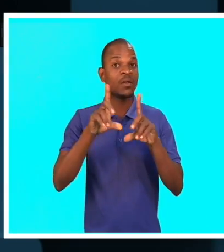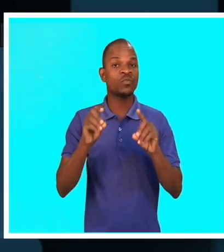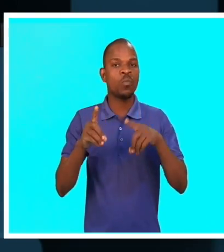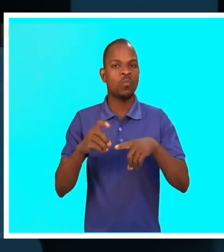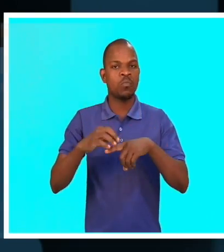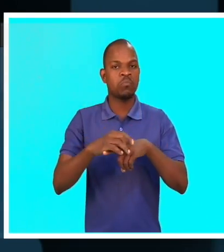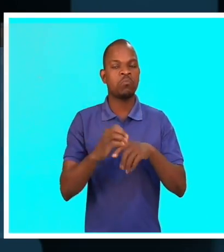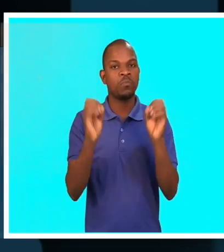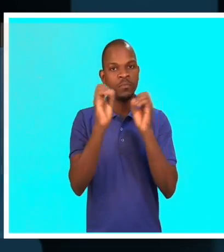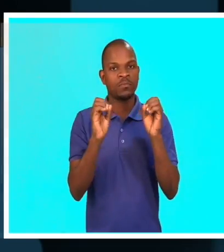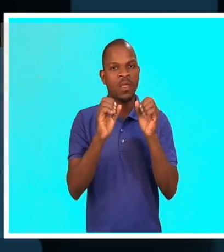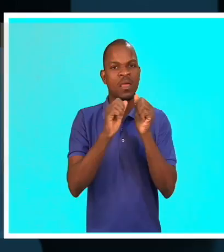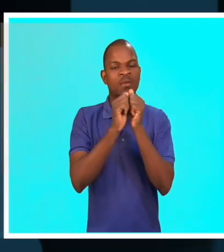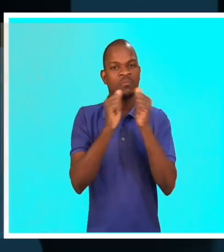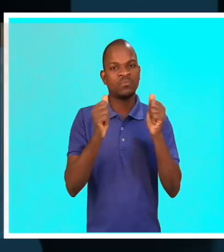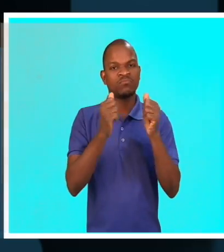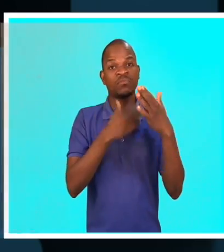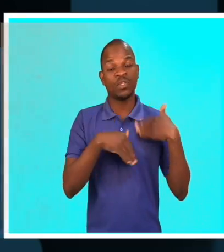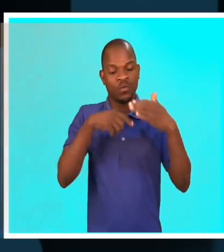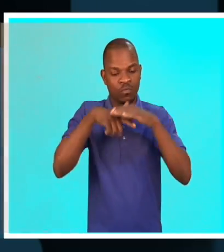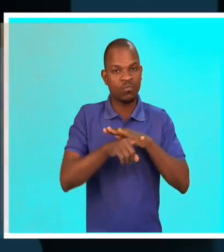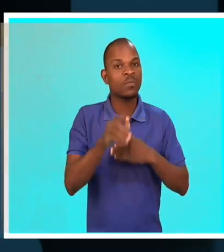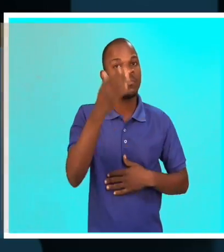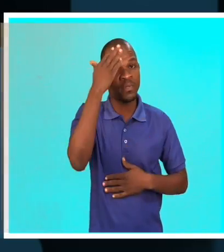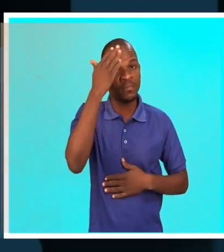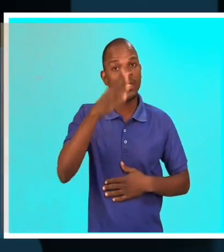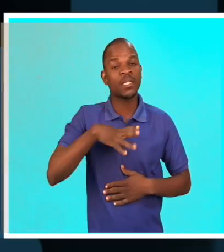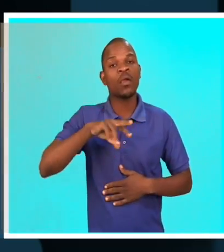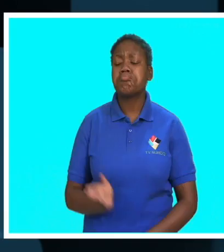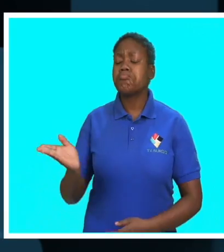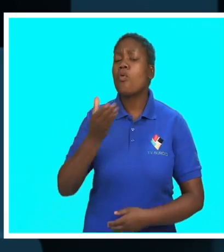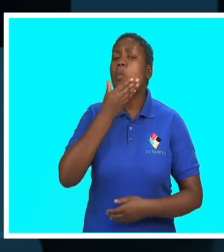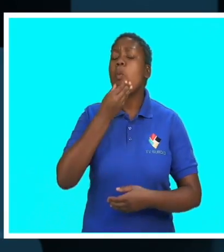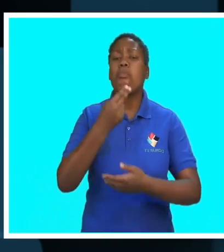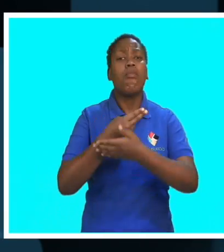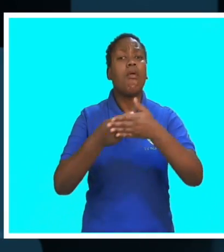da próstata. Eu queria saber se podia ter ou não.